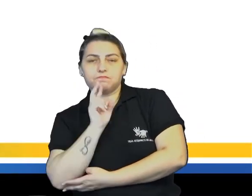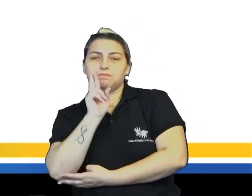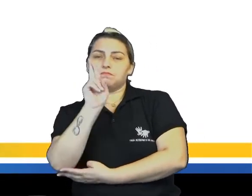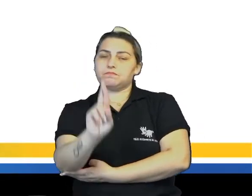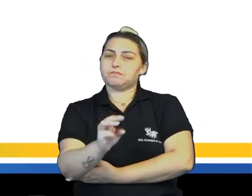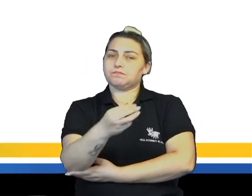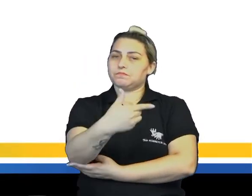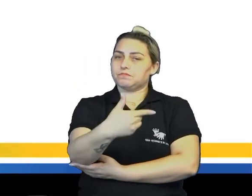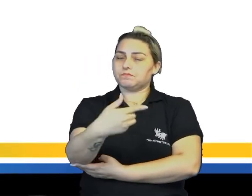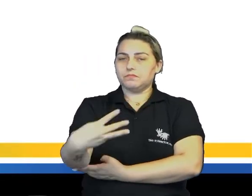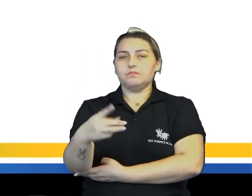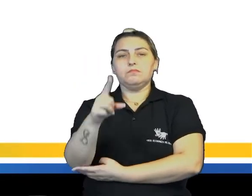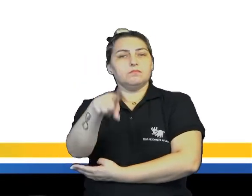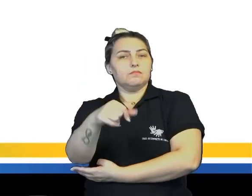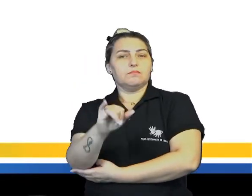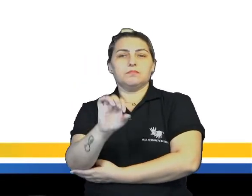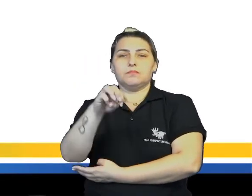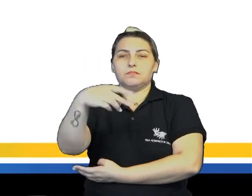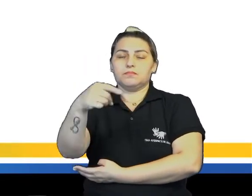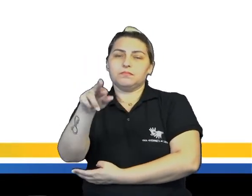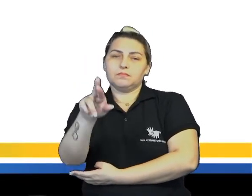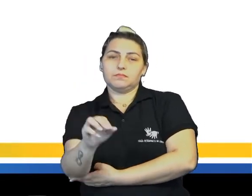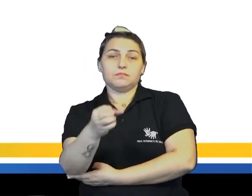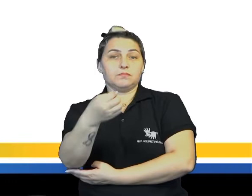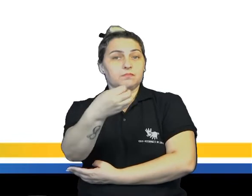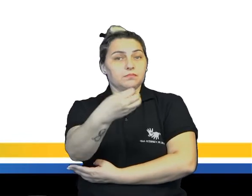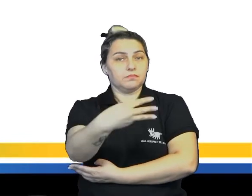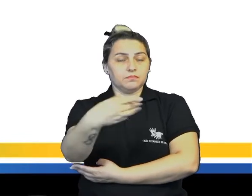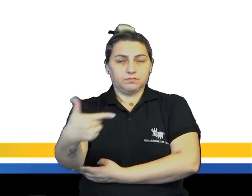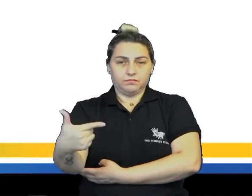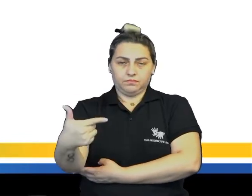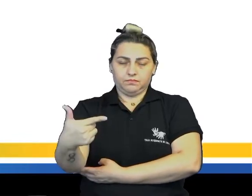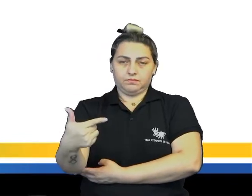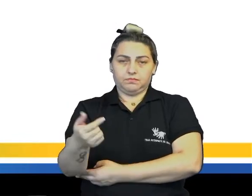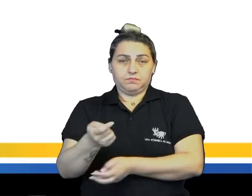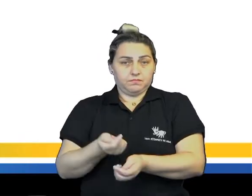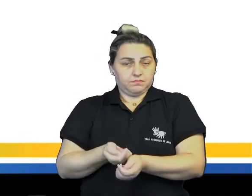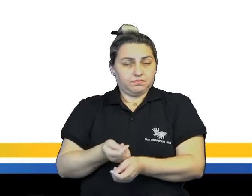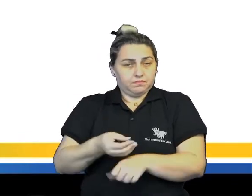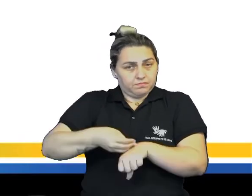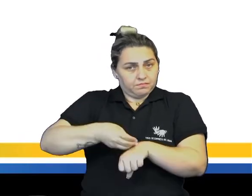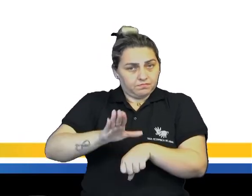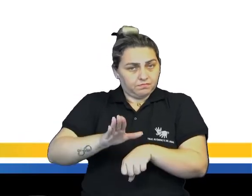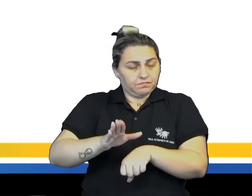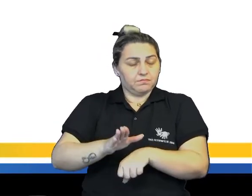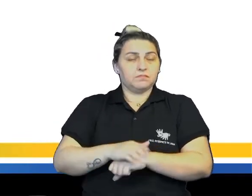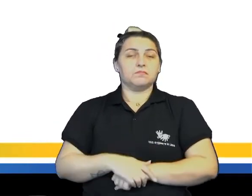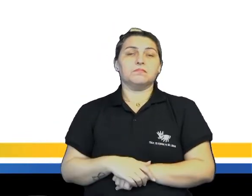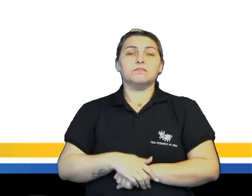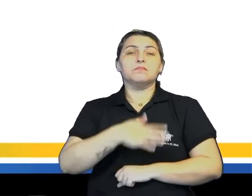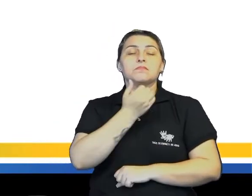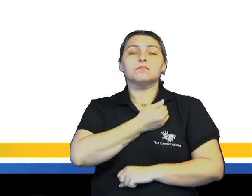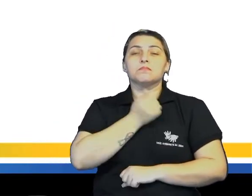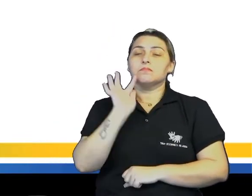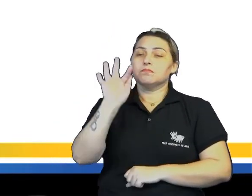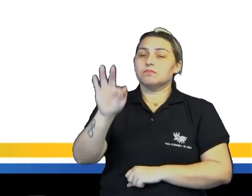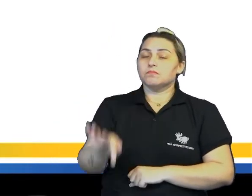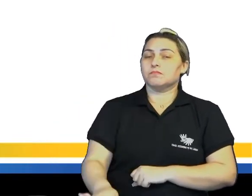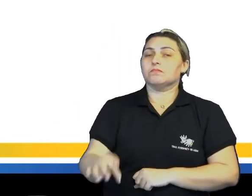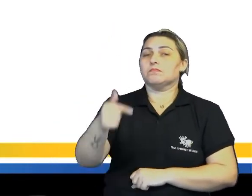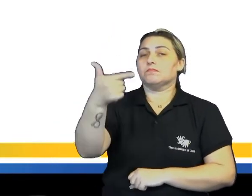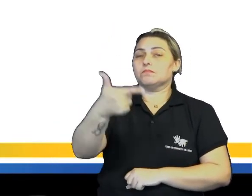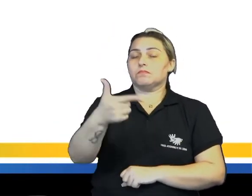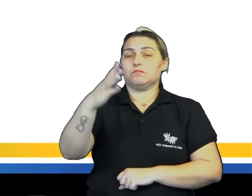para o 23 é ímpar. 32. Uma dica. Todo número que terminar com 2 ou